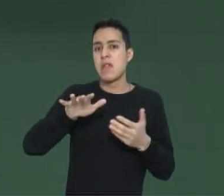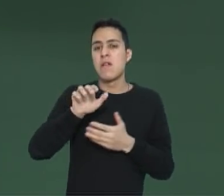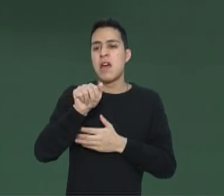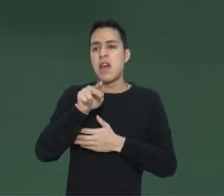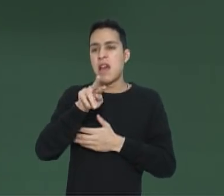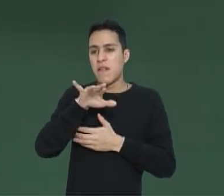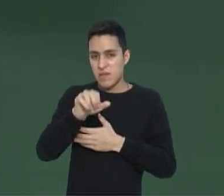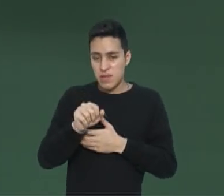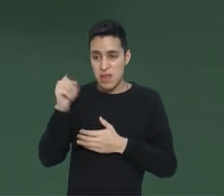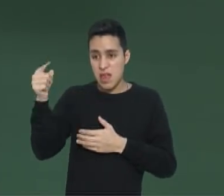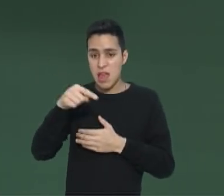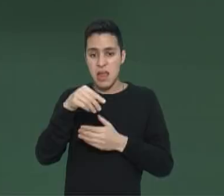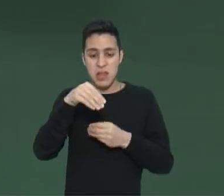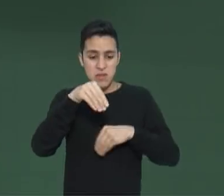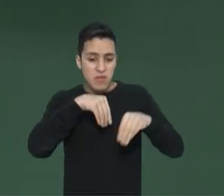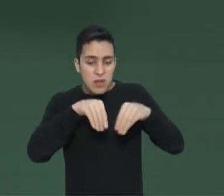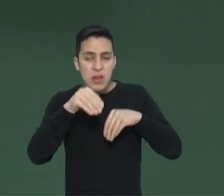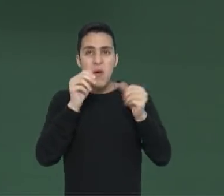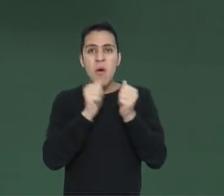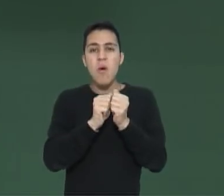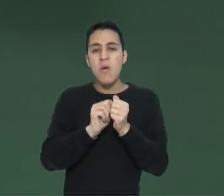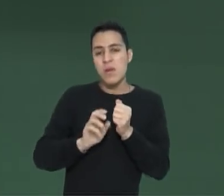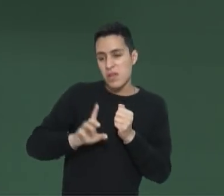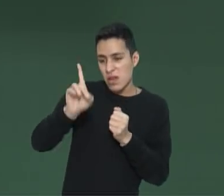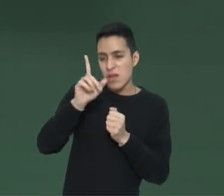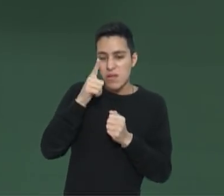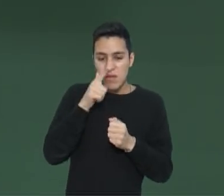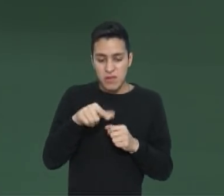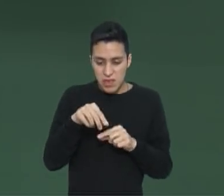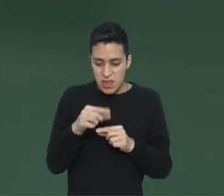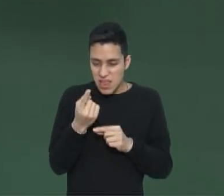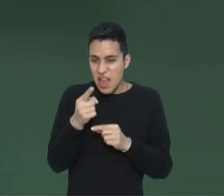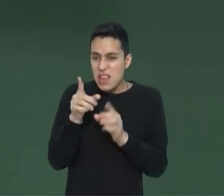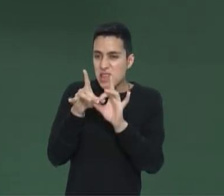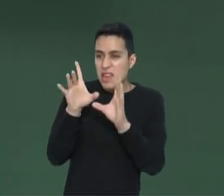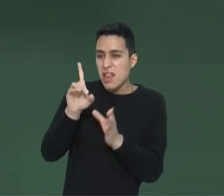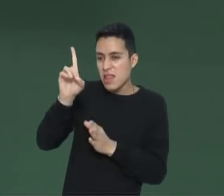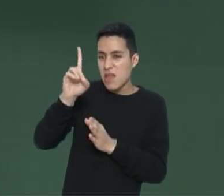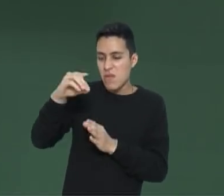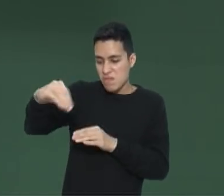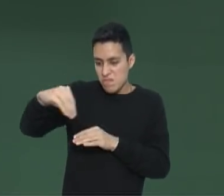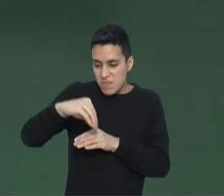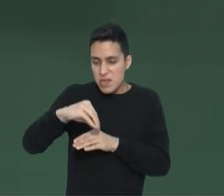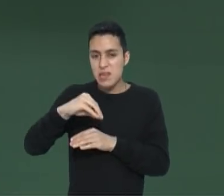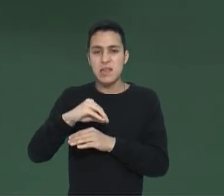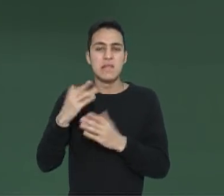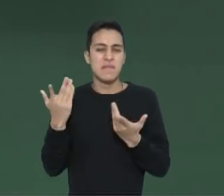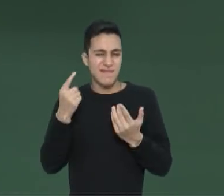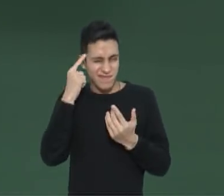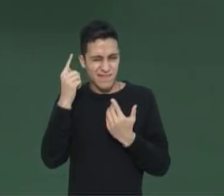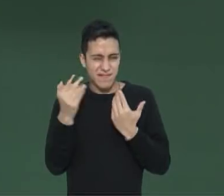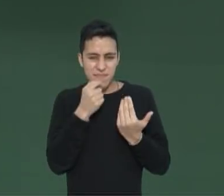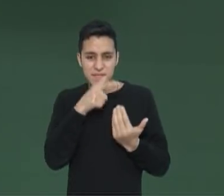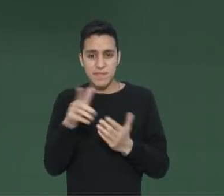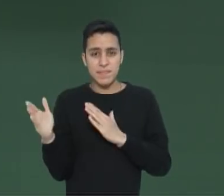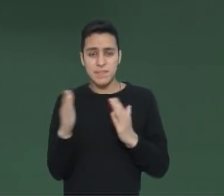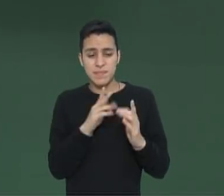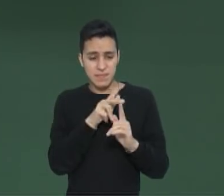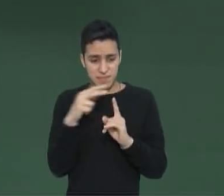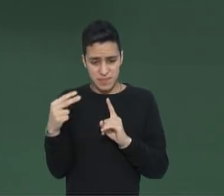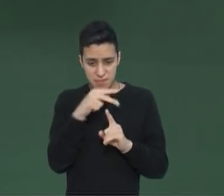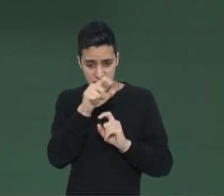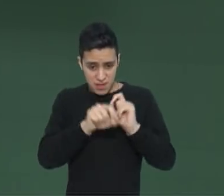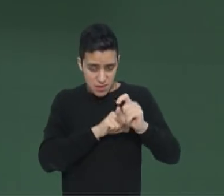disse que jogaria uma partida com Deus e daria ainda um peão de vantagem, né? Essa perspectiva de que